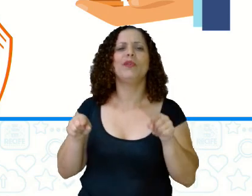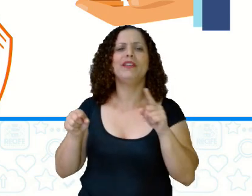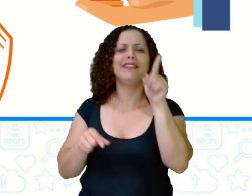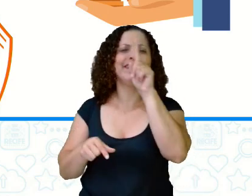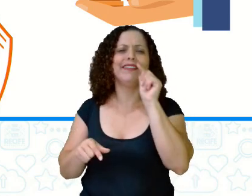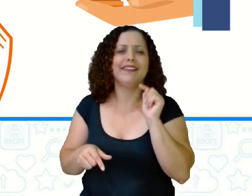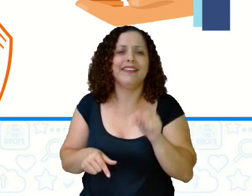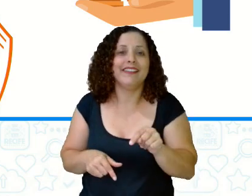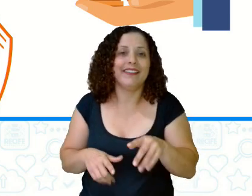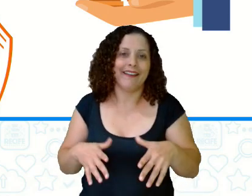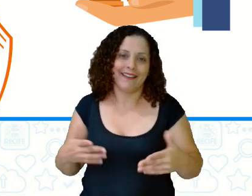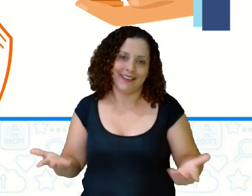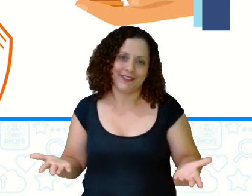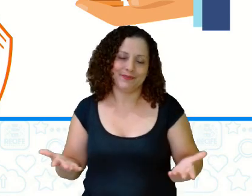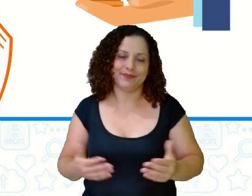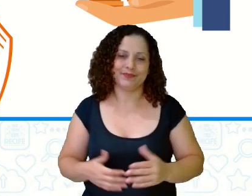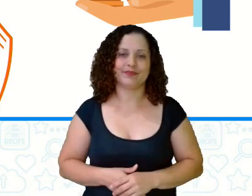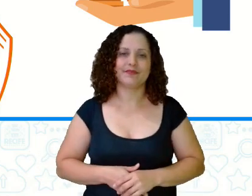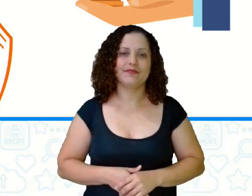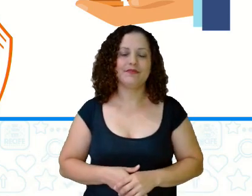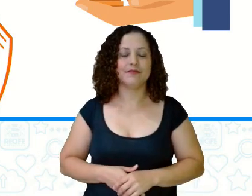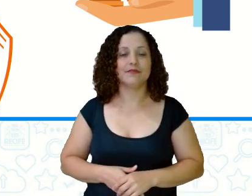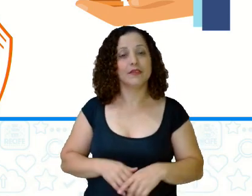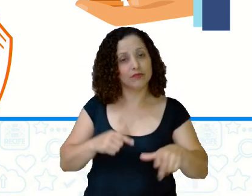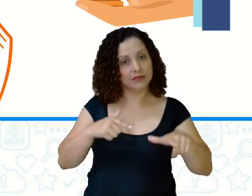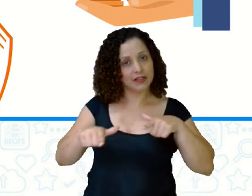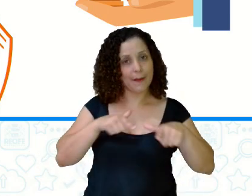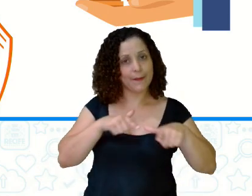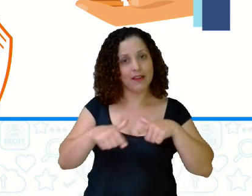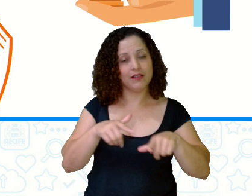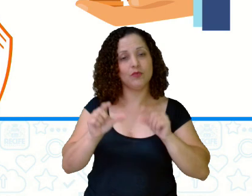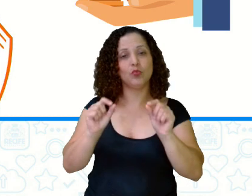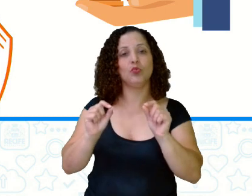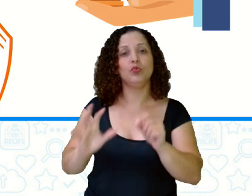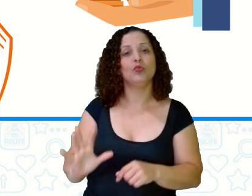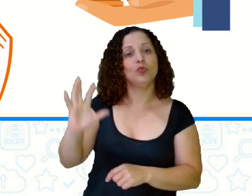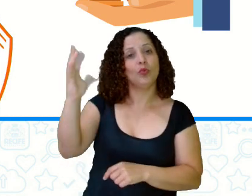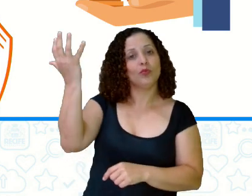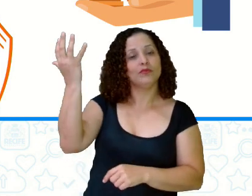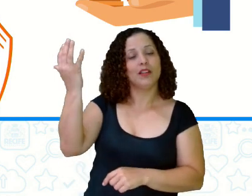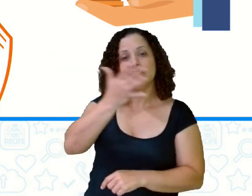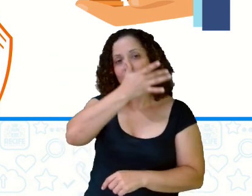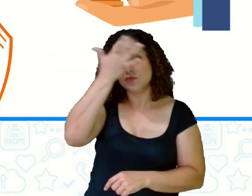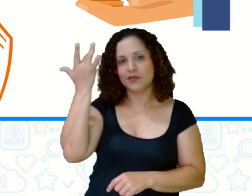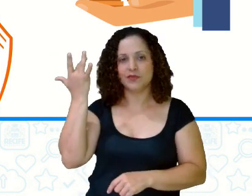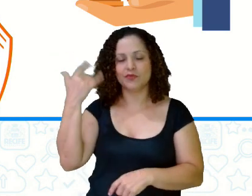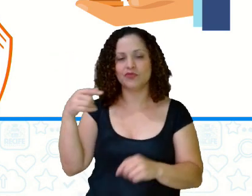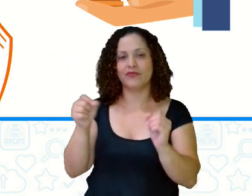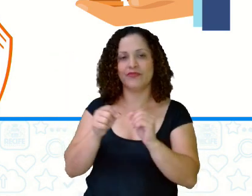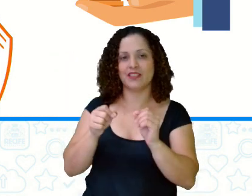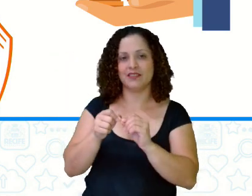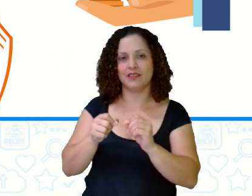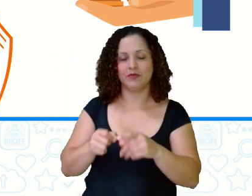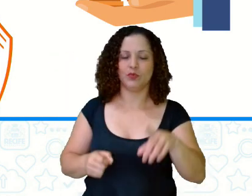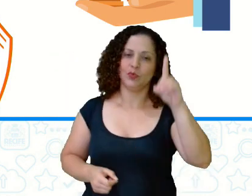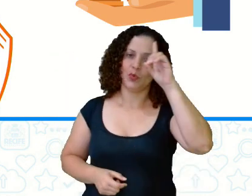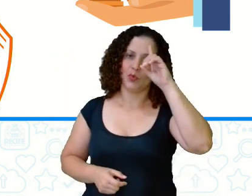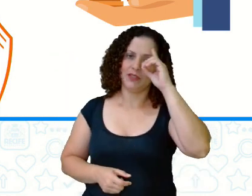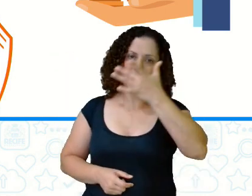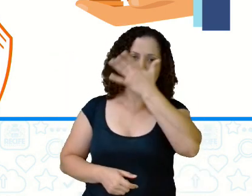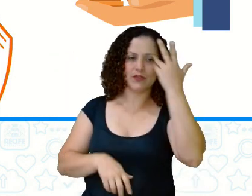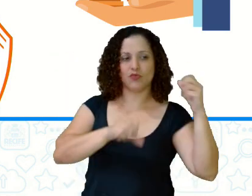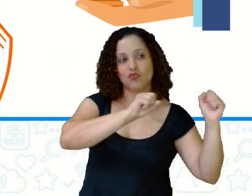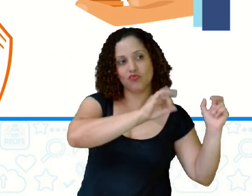cidade? Então, seria justamente as atividades que são realizadas aí pelas pessoas. As pessoas saem todos os